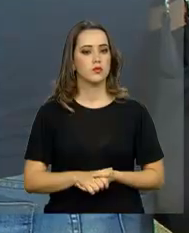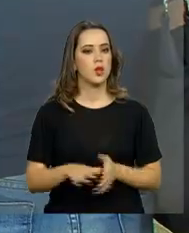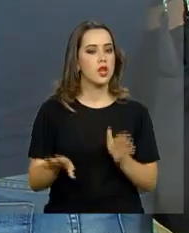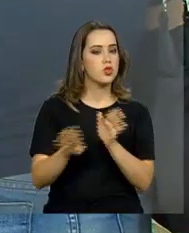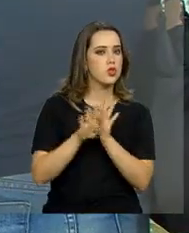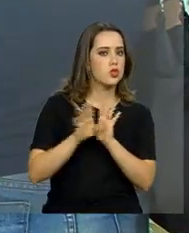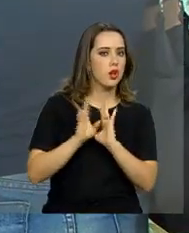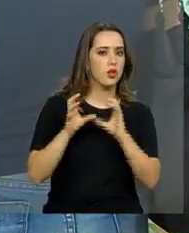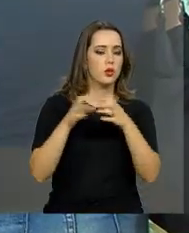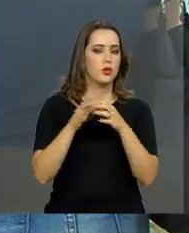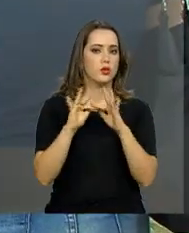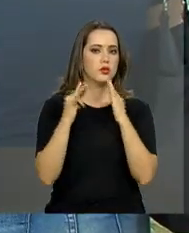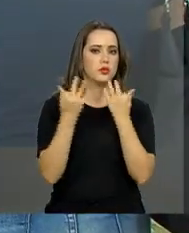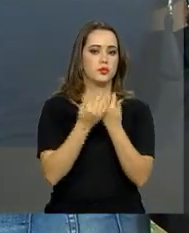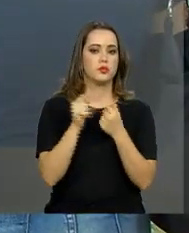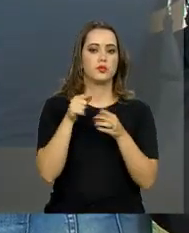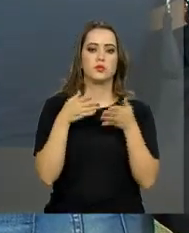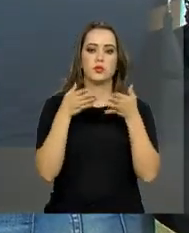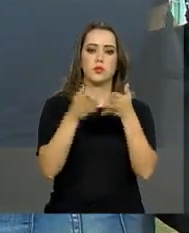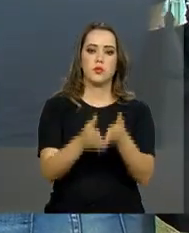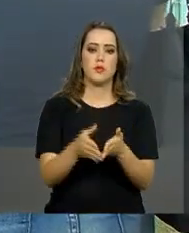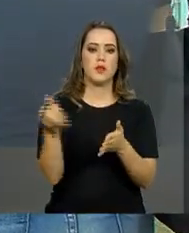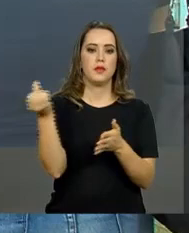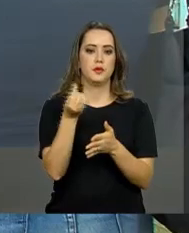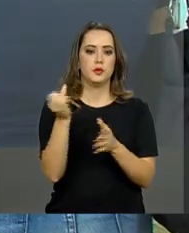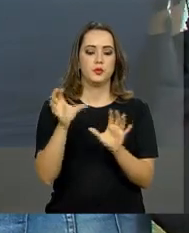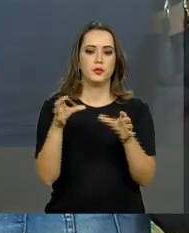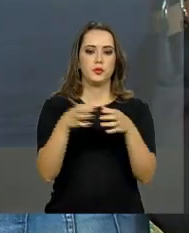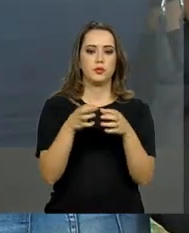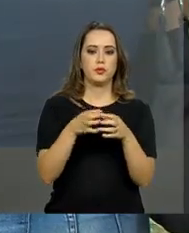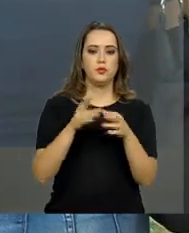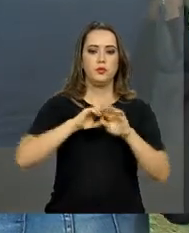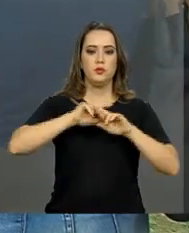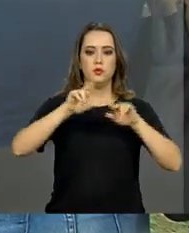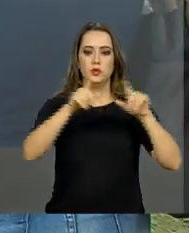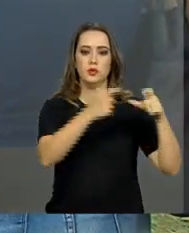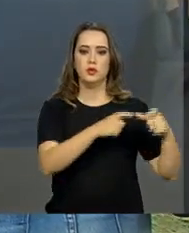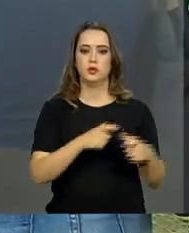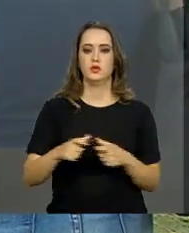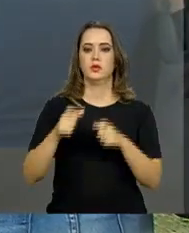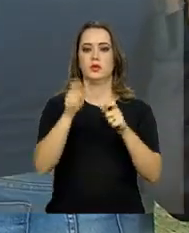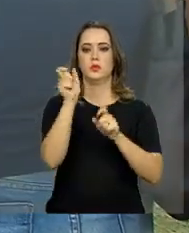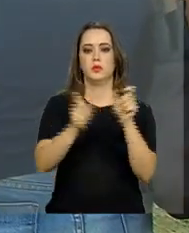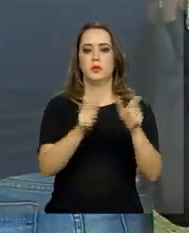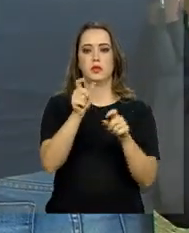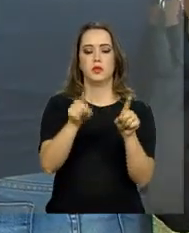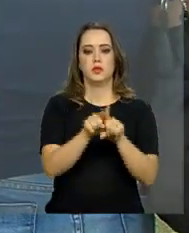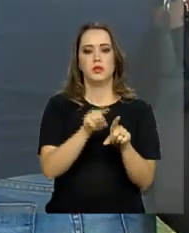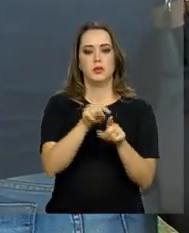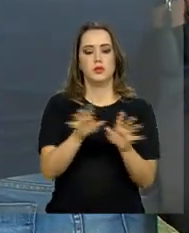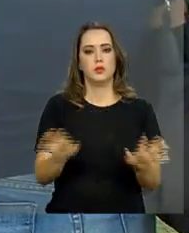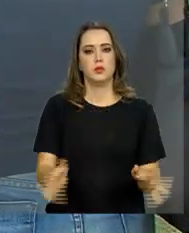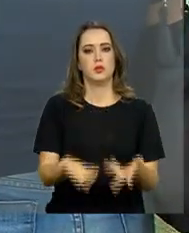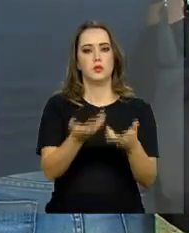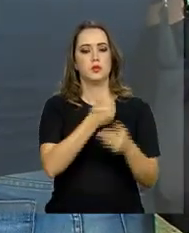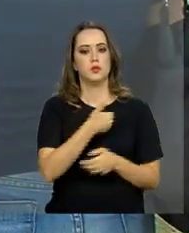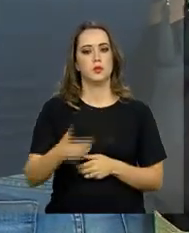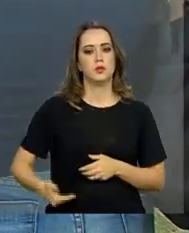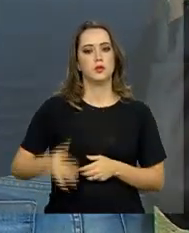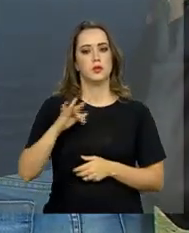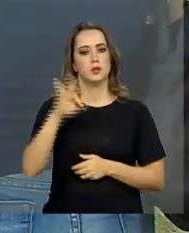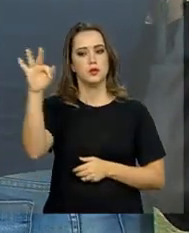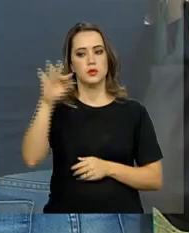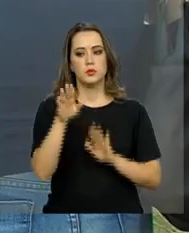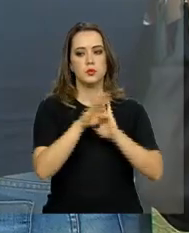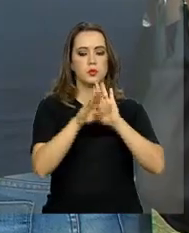a chegada dessa família em brasília faz parte da 6ª etapa de interiorização de venezuelanos promovida pelo governo federal o